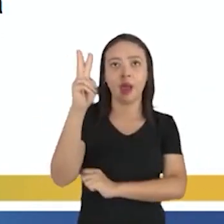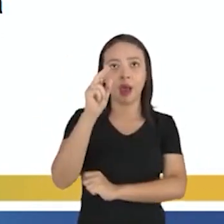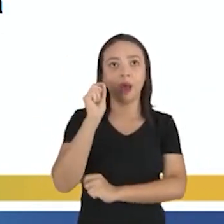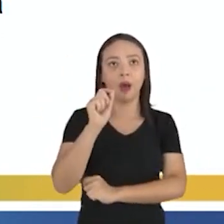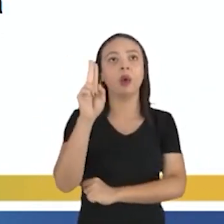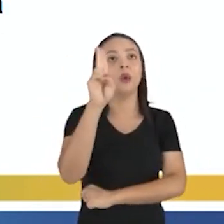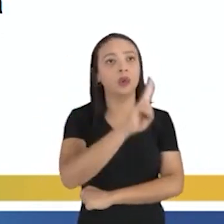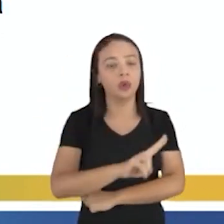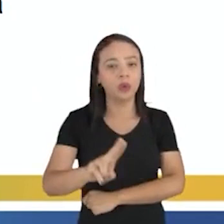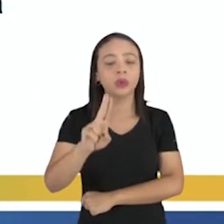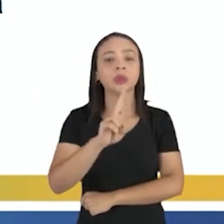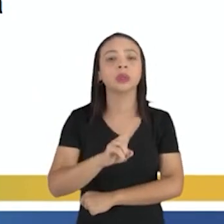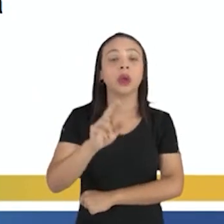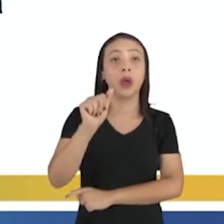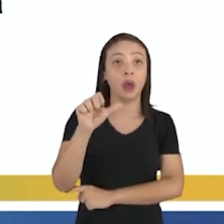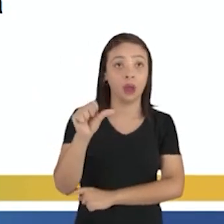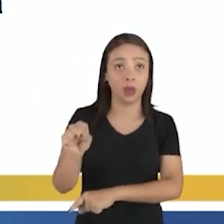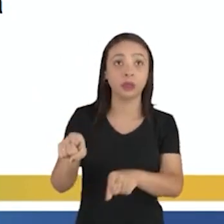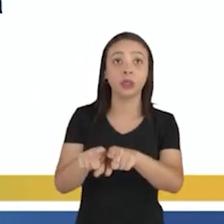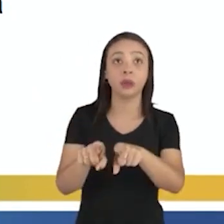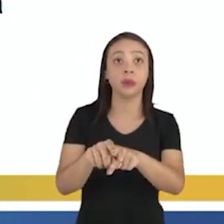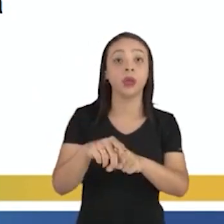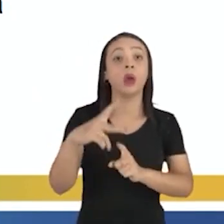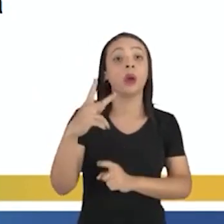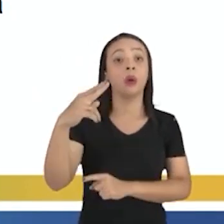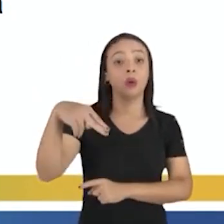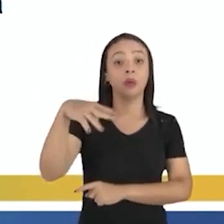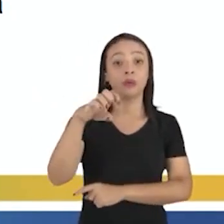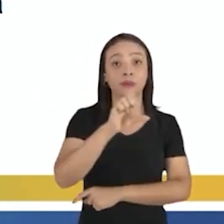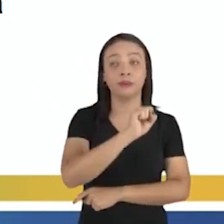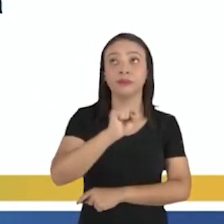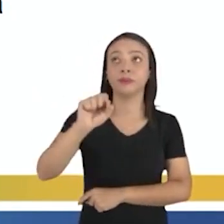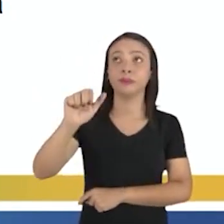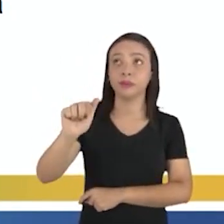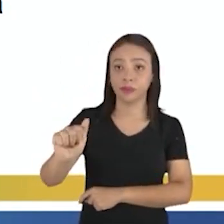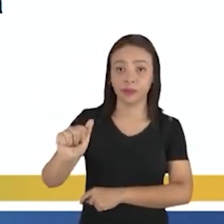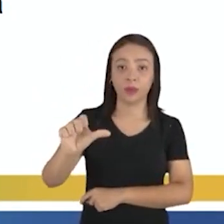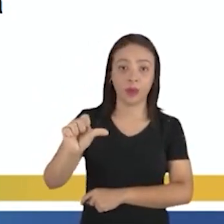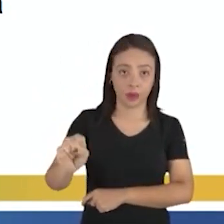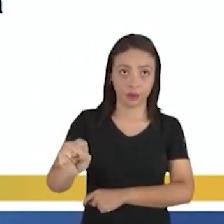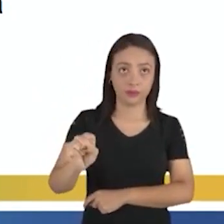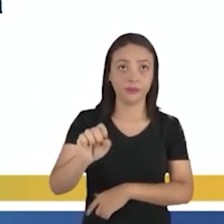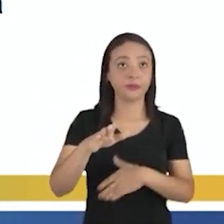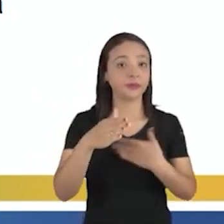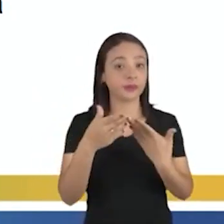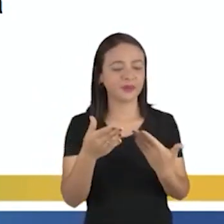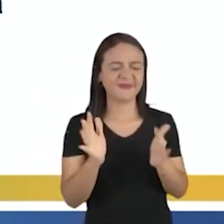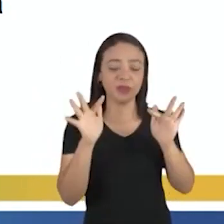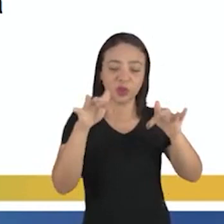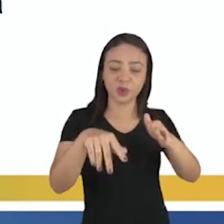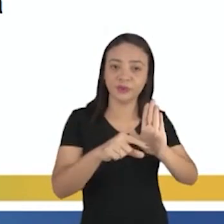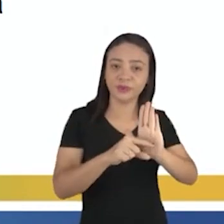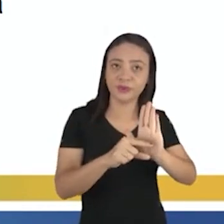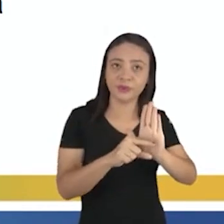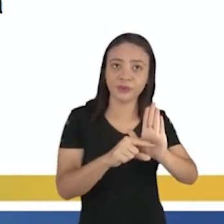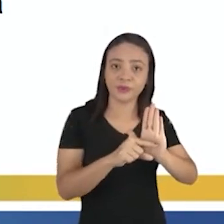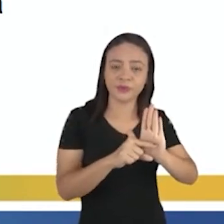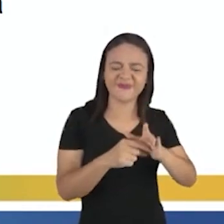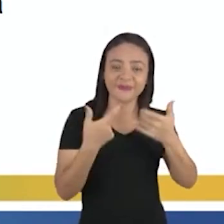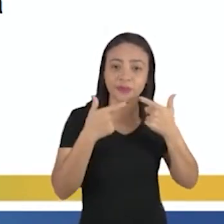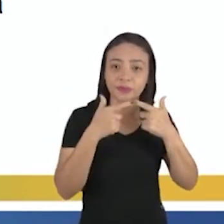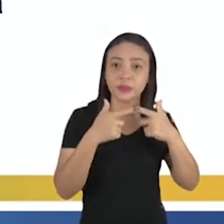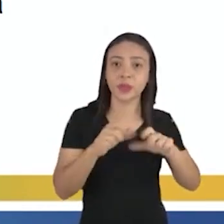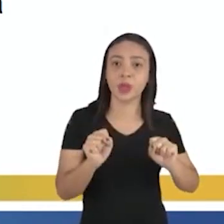do emprego do artigo as e do pronome essas, ok? E aí ele vai dizer assim, no último parágrafo, esse recurso